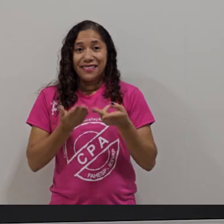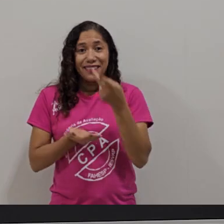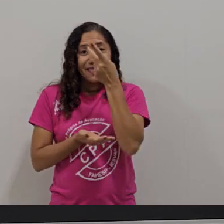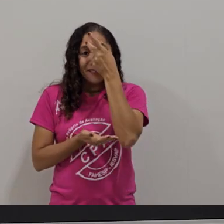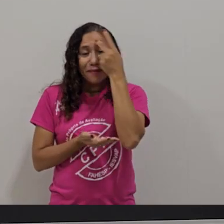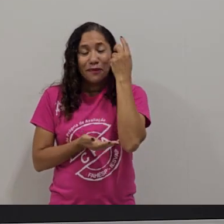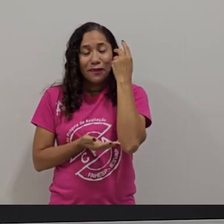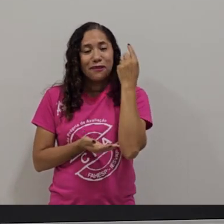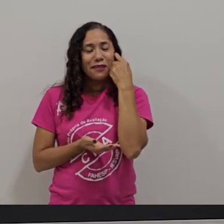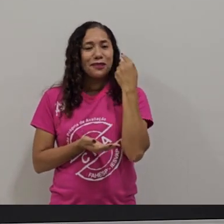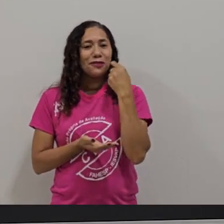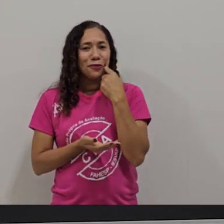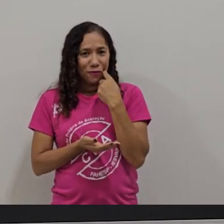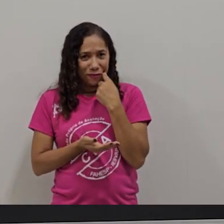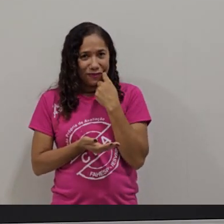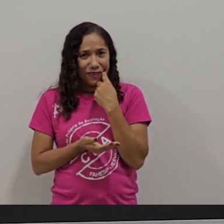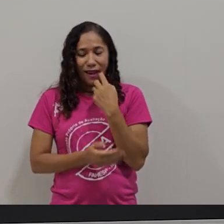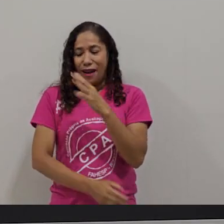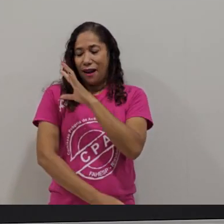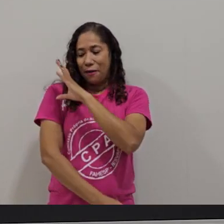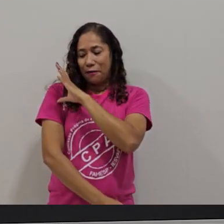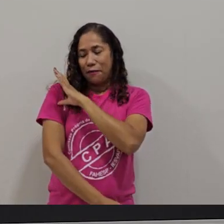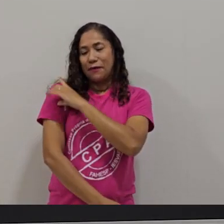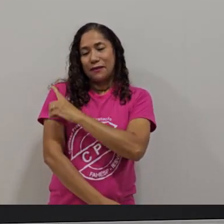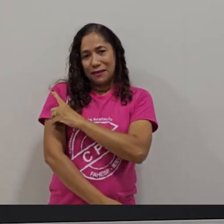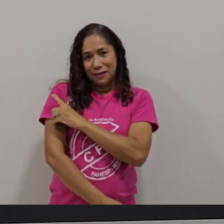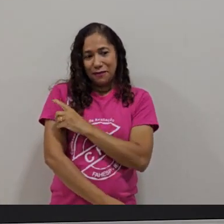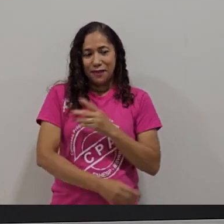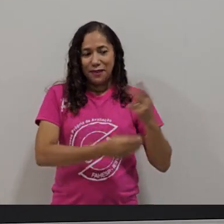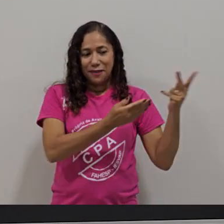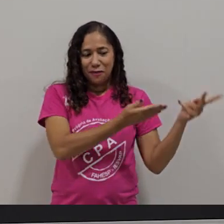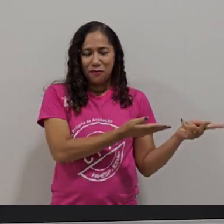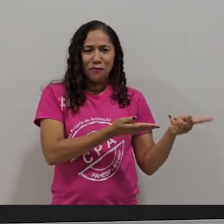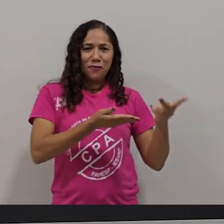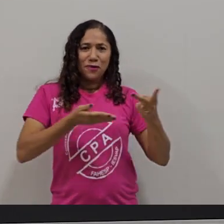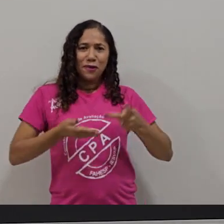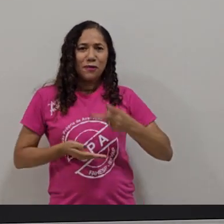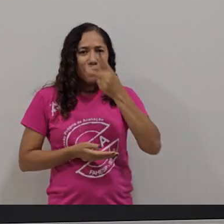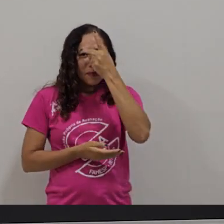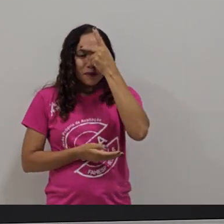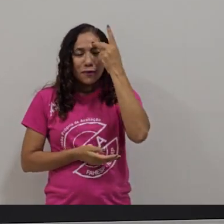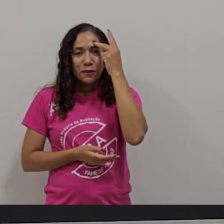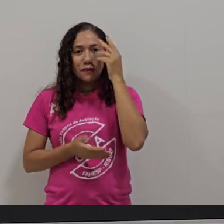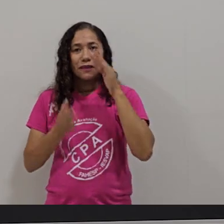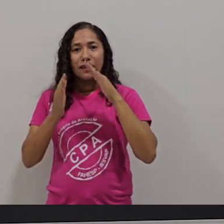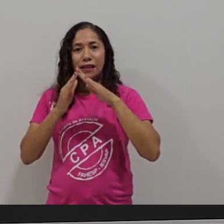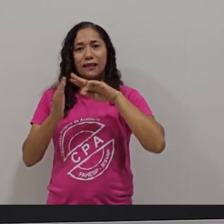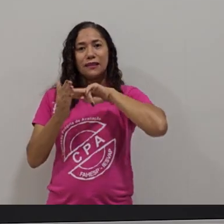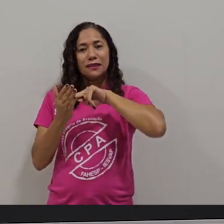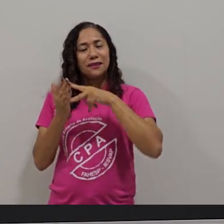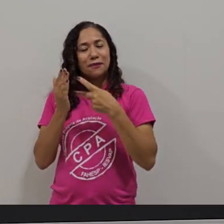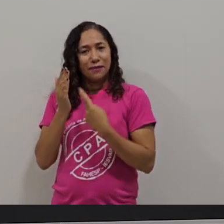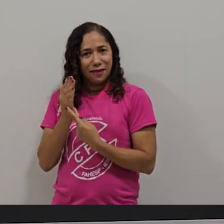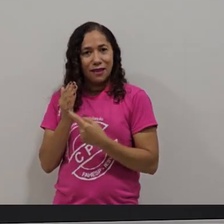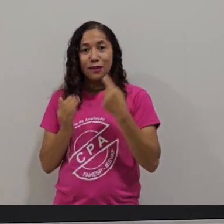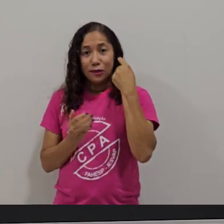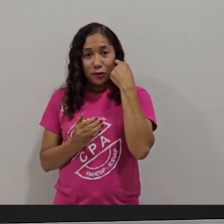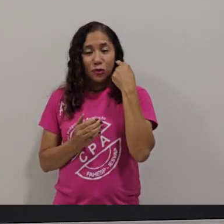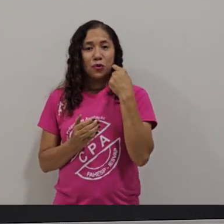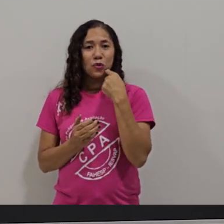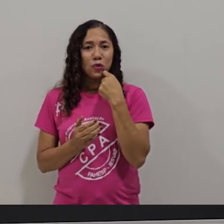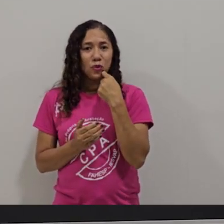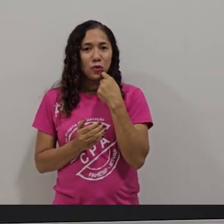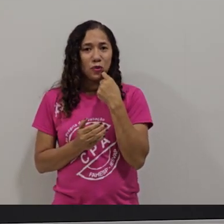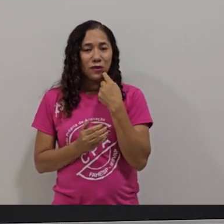pessoa surda. Ela trouxe pessoas da escola, lá da escola que ela da escola bilíngue,